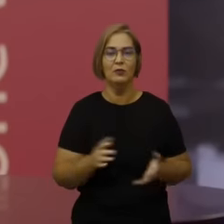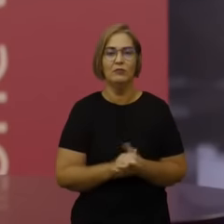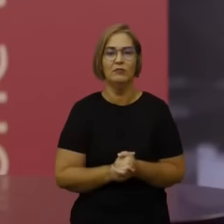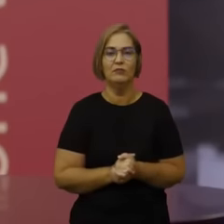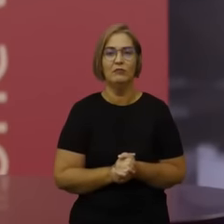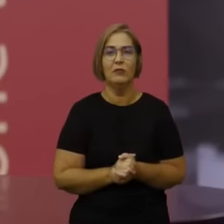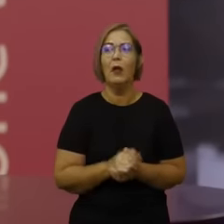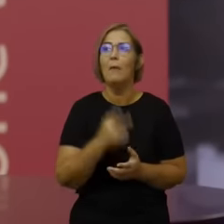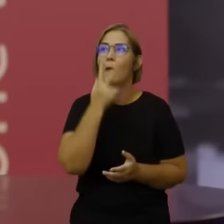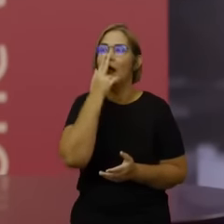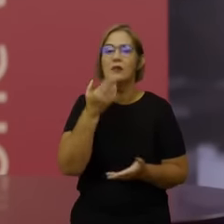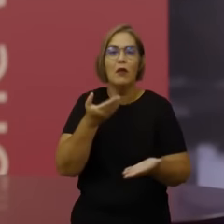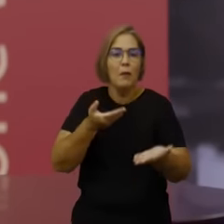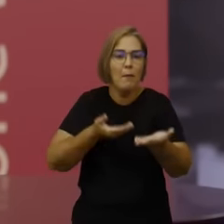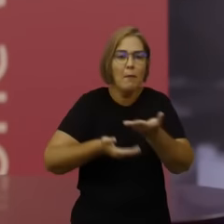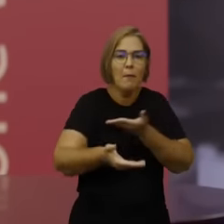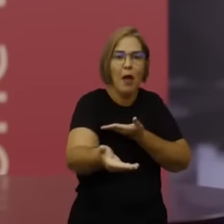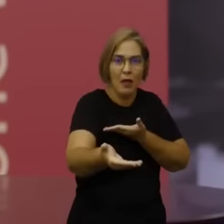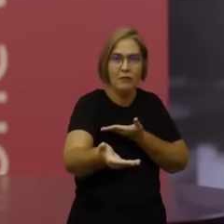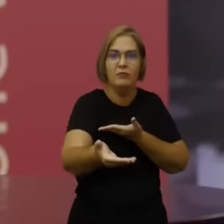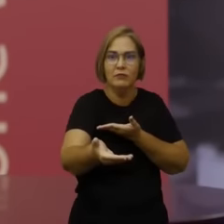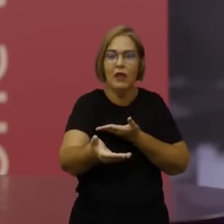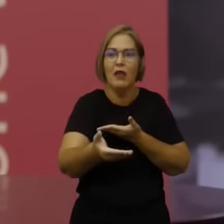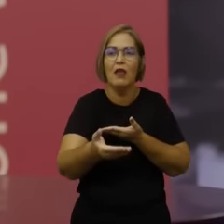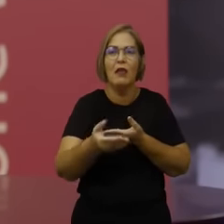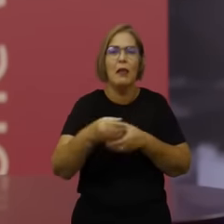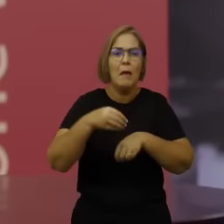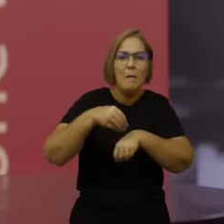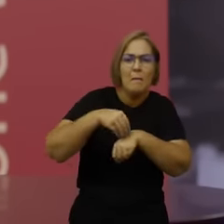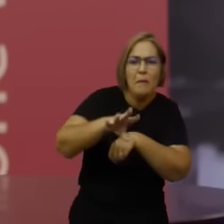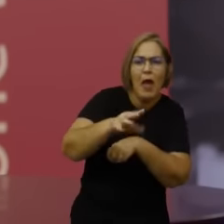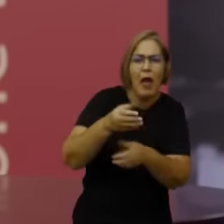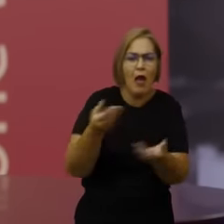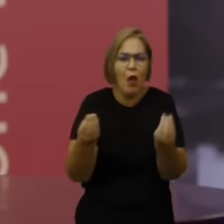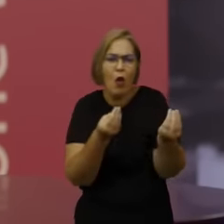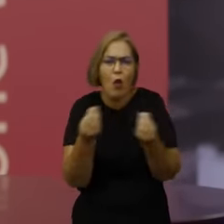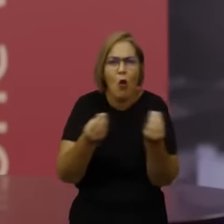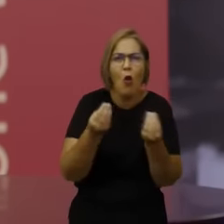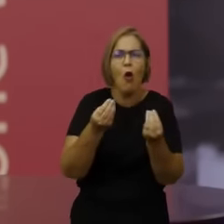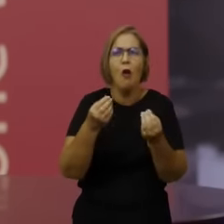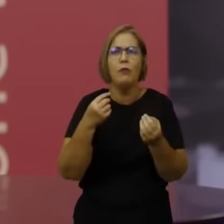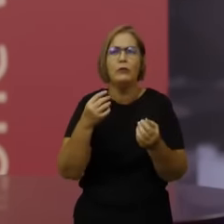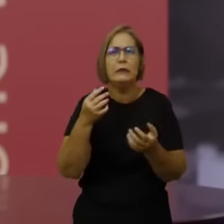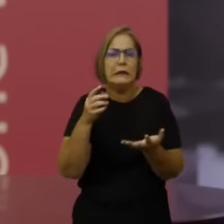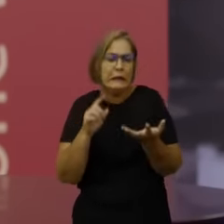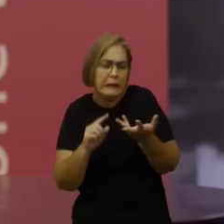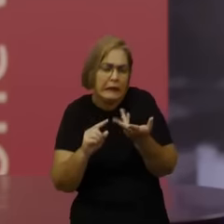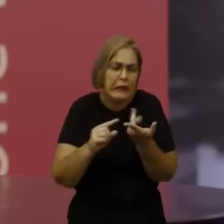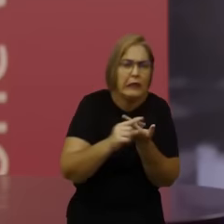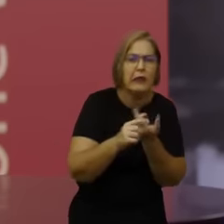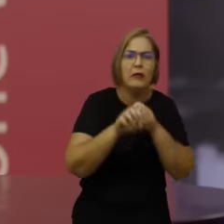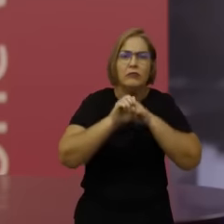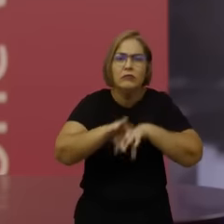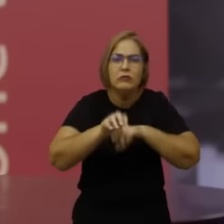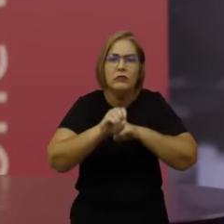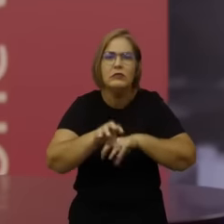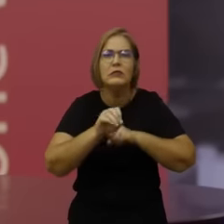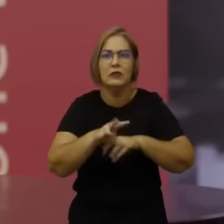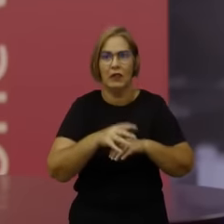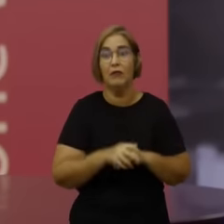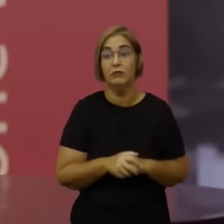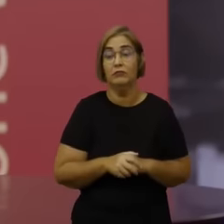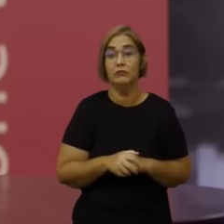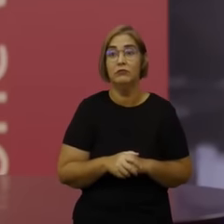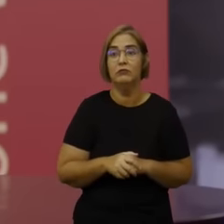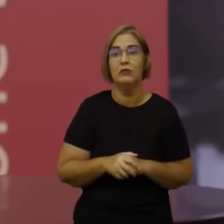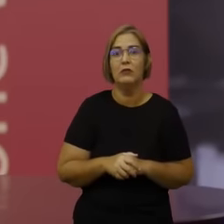partilhar, compartilhar o seu conhecimento, aquilo que ele gosta de fazer, aquilo que ele ama, aquilo ao que eh ele se